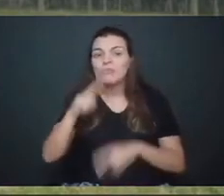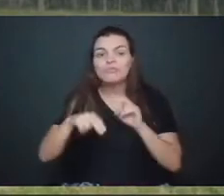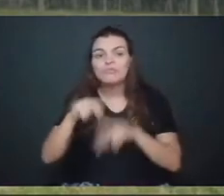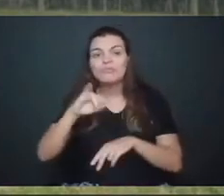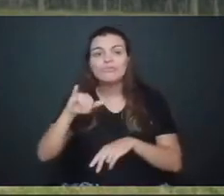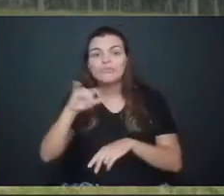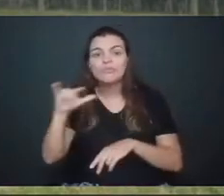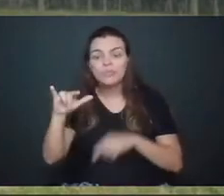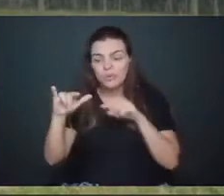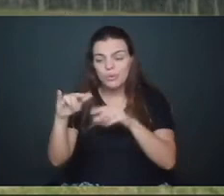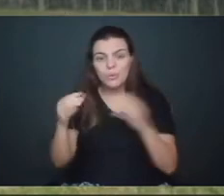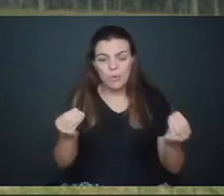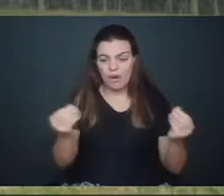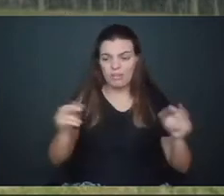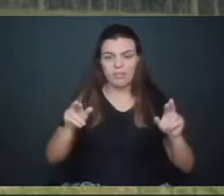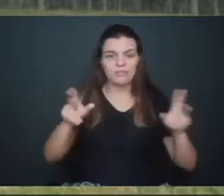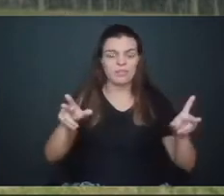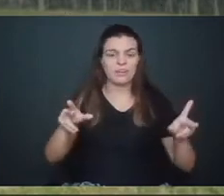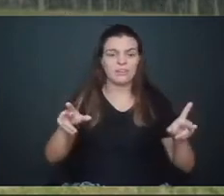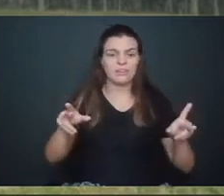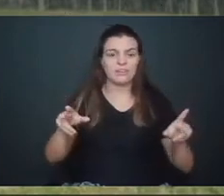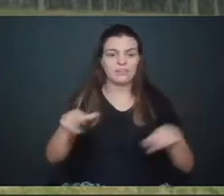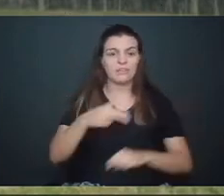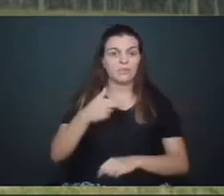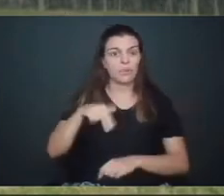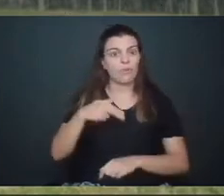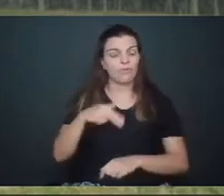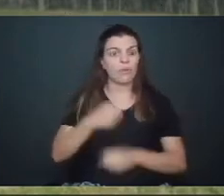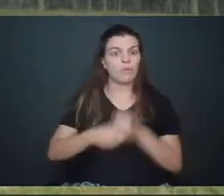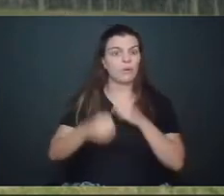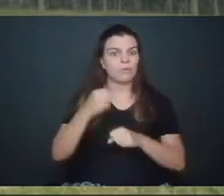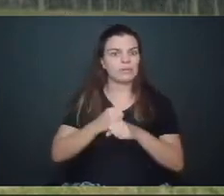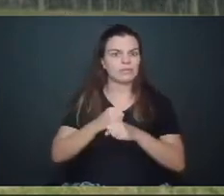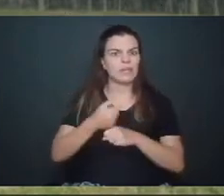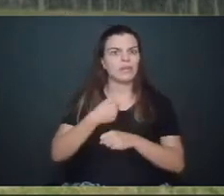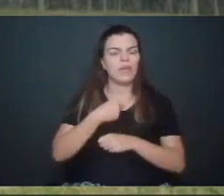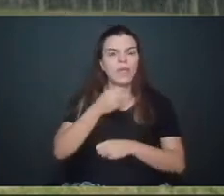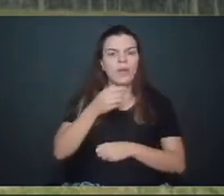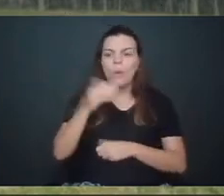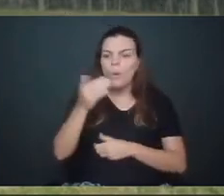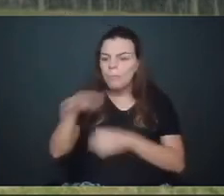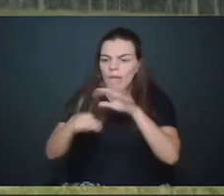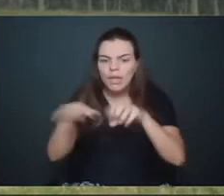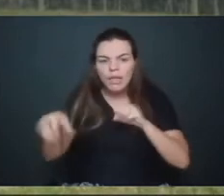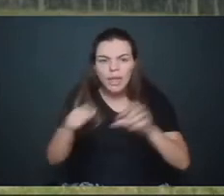o ano passado, comi em novembro pinhão macaco, fresquinho, caído. Então, ó, começa por aí.